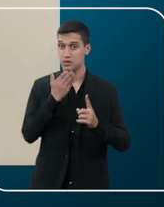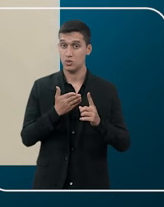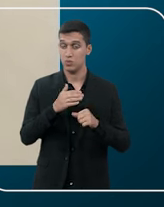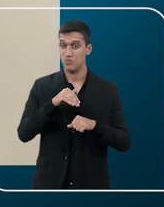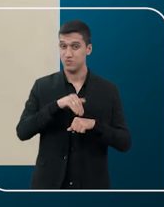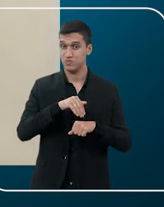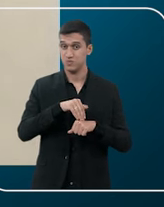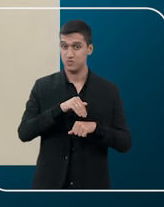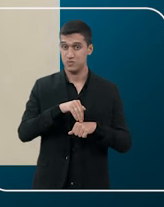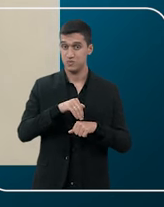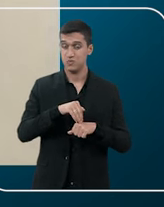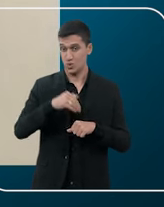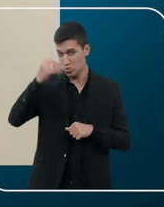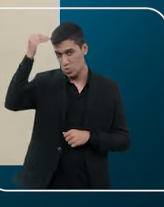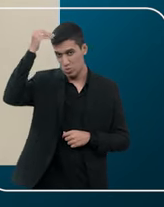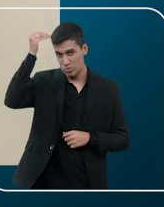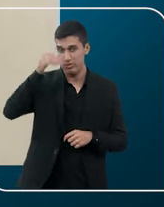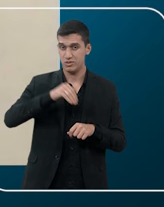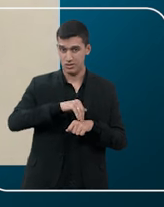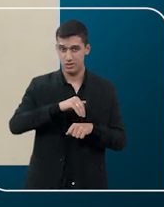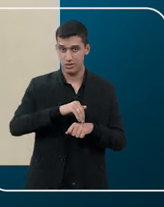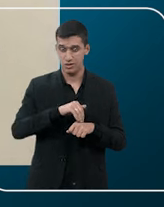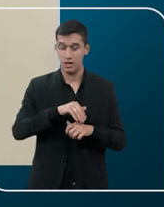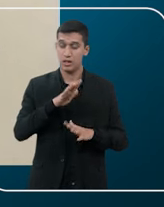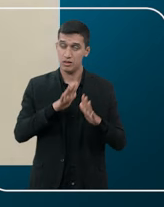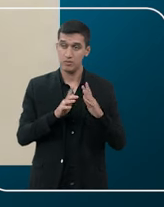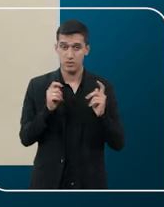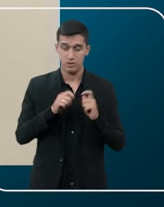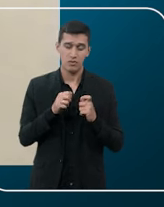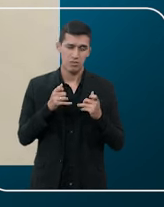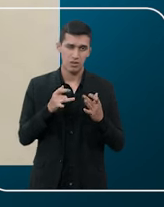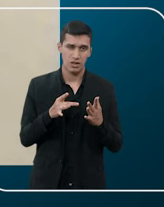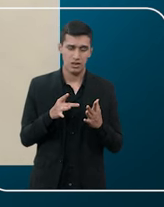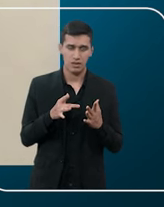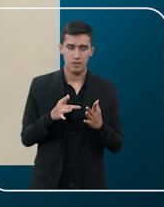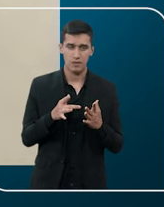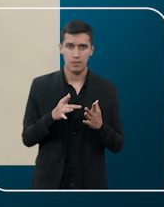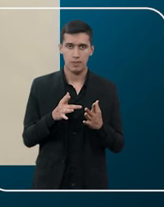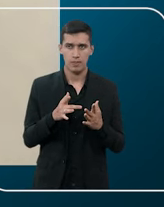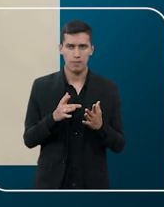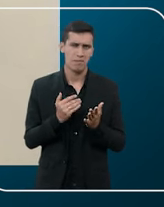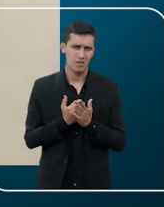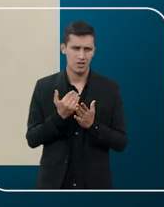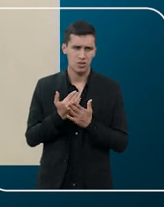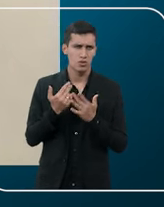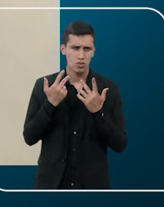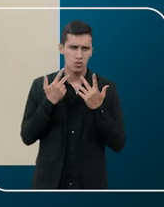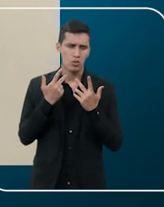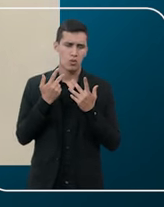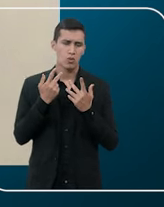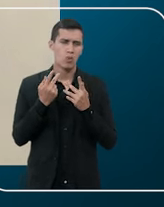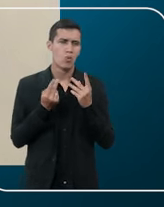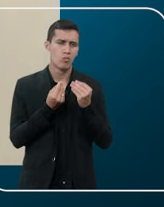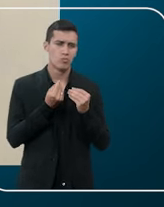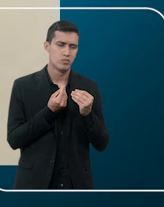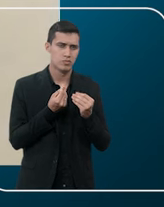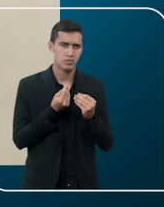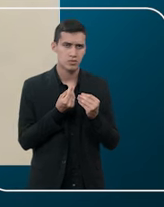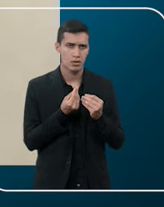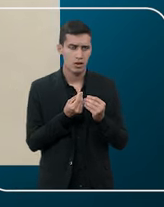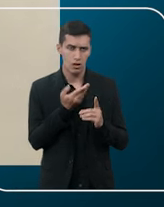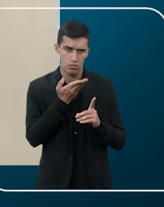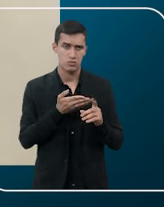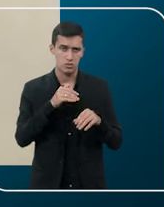a gente pode assim dizer, de modo mais irônico ou jocoso, que ela vem com